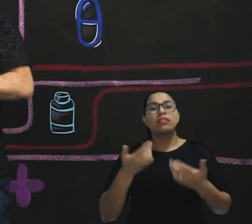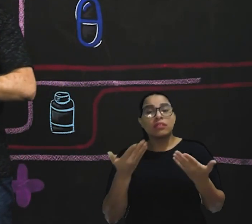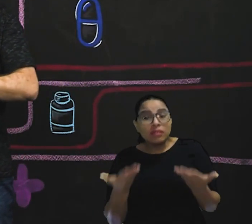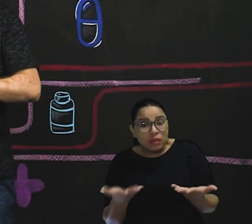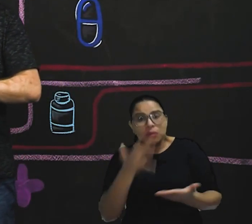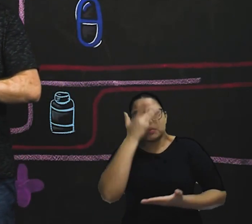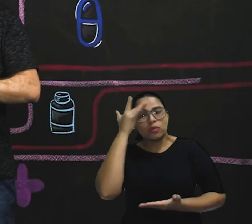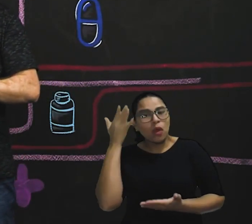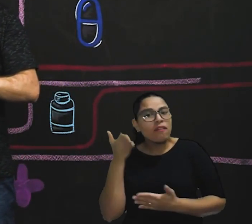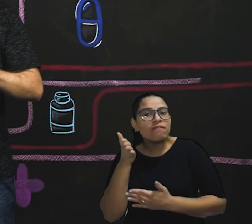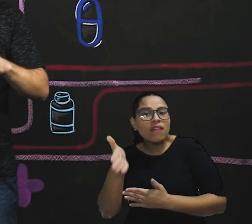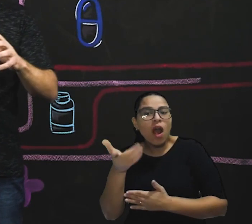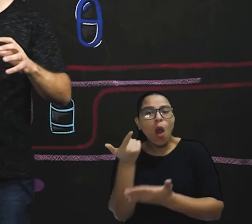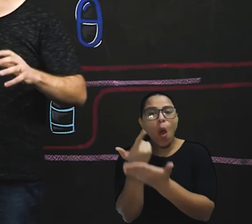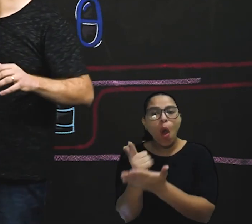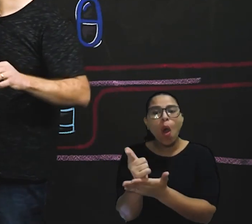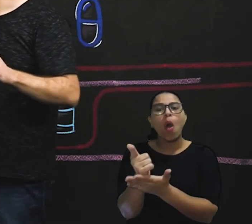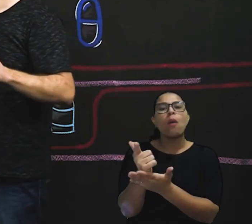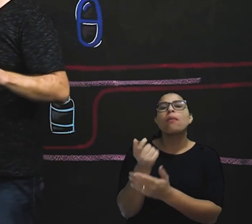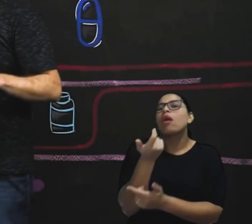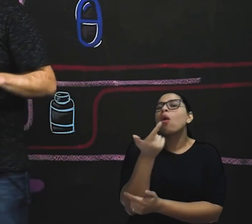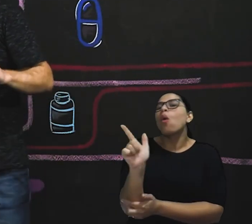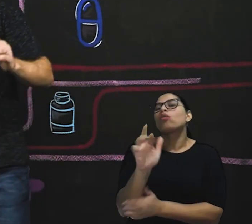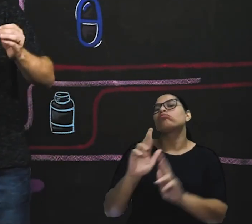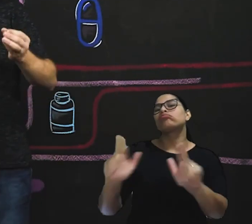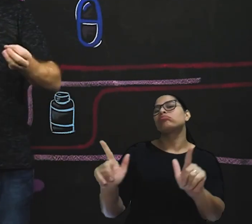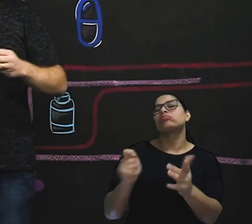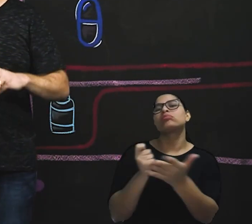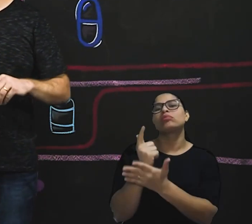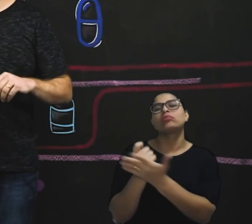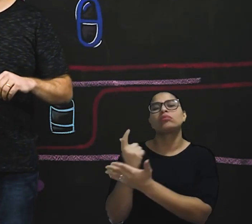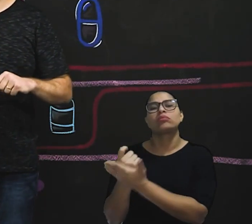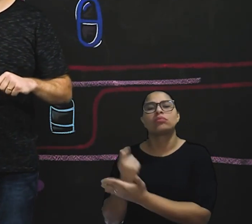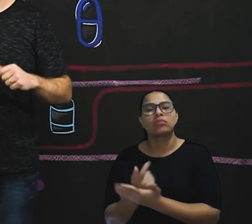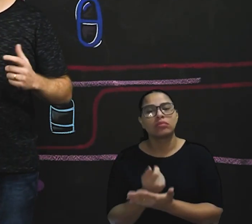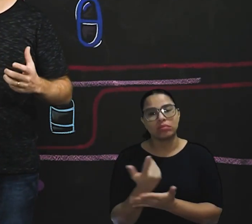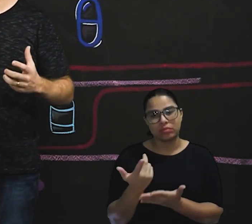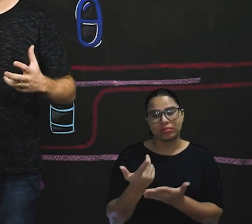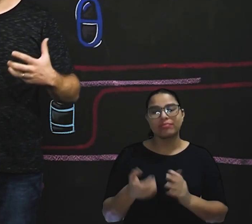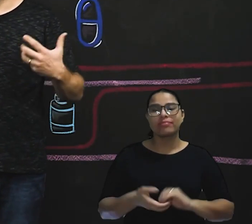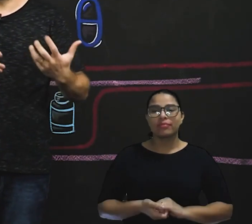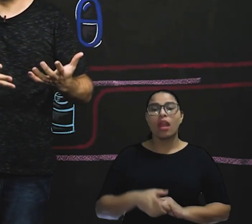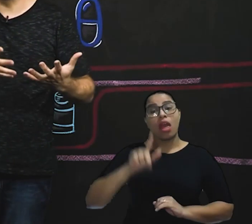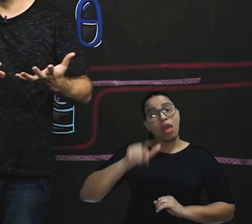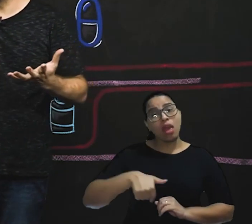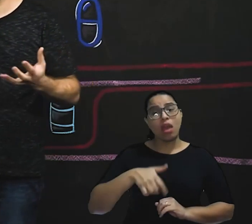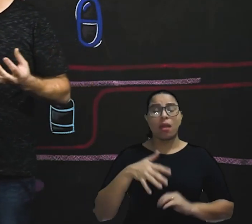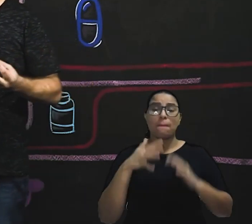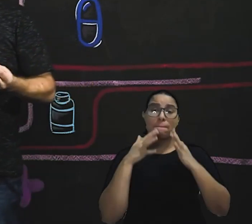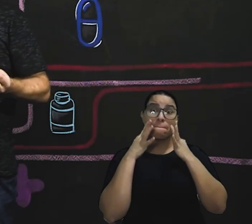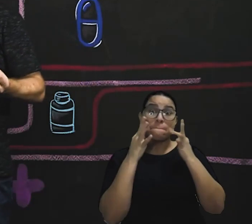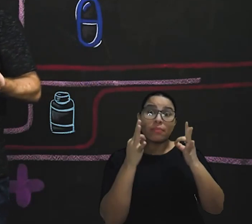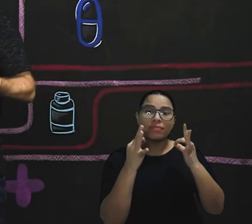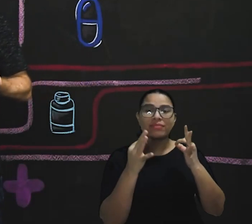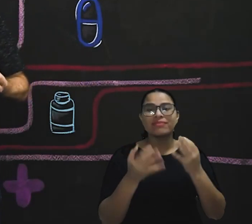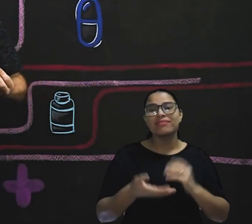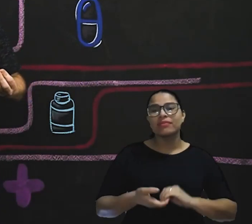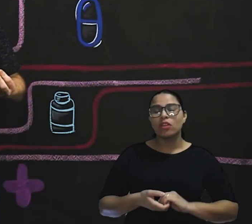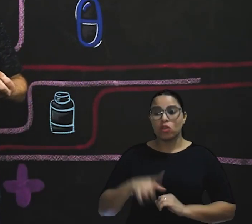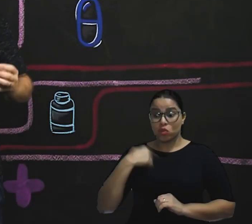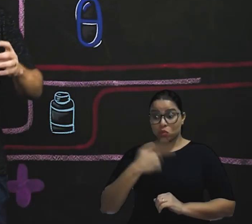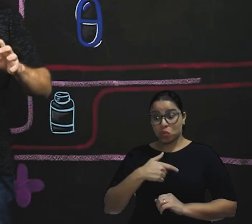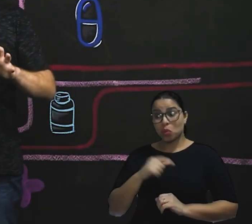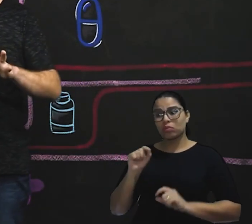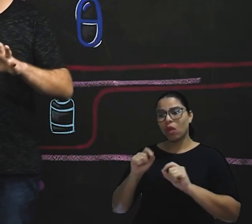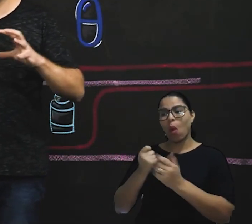o calçado da moda. Isso é a obsolescência perceptiva. É aquilo que faz com que nós passamos a comprar